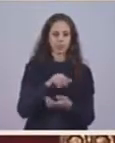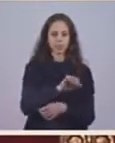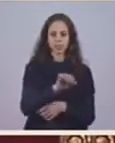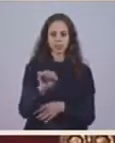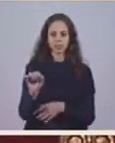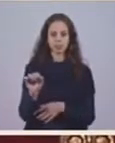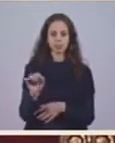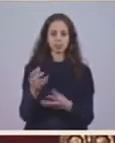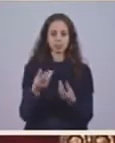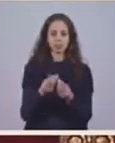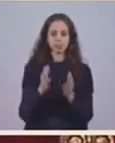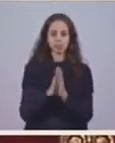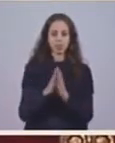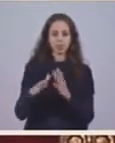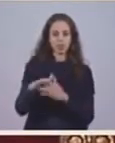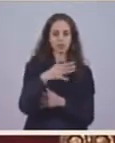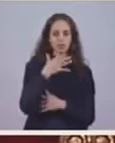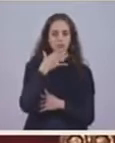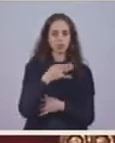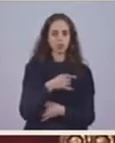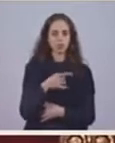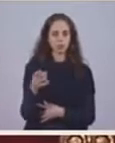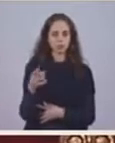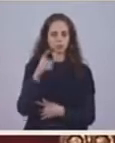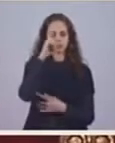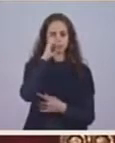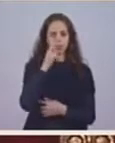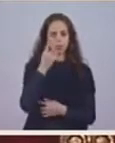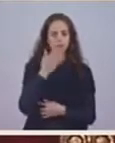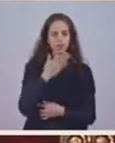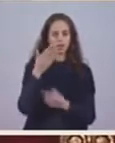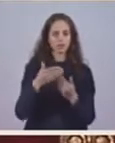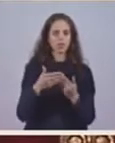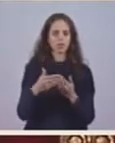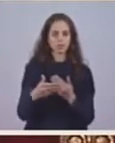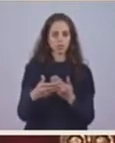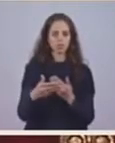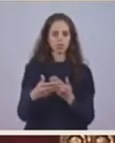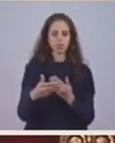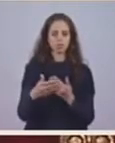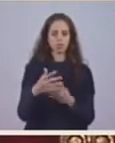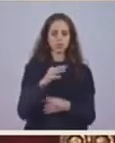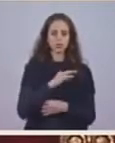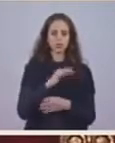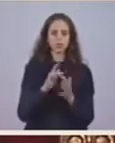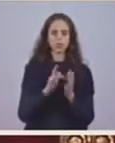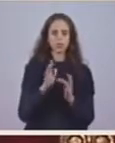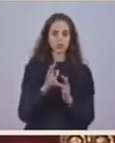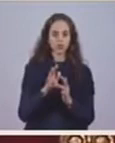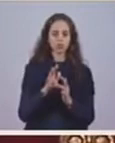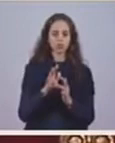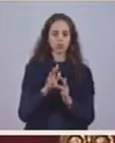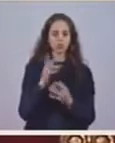presença, em comunhão com toda a Igreja, ao celebrarmos o primeiro dia da semana em que nosso Senhor Jesus